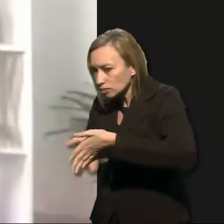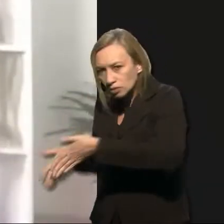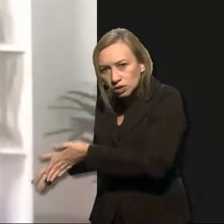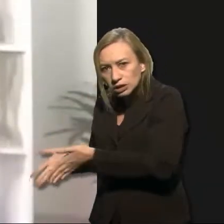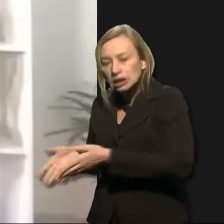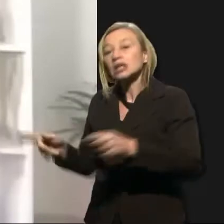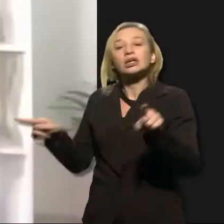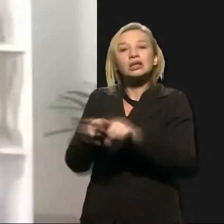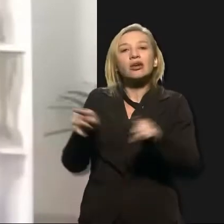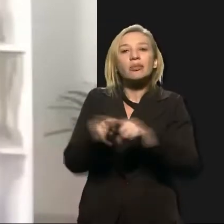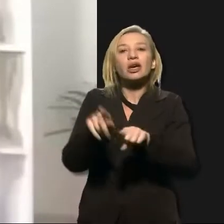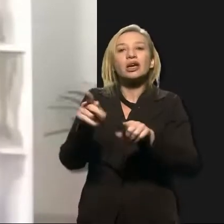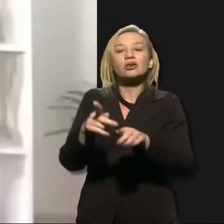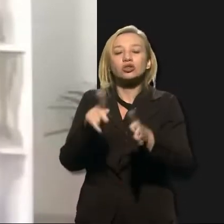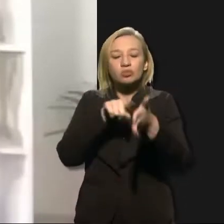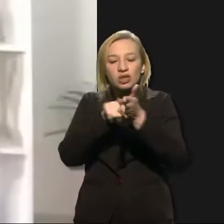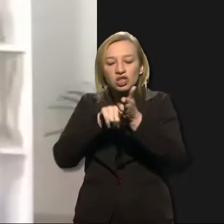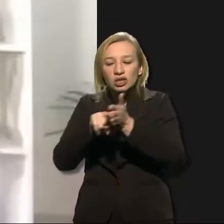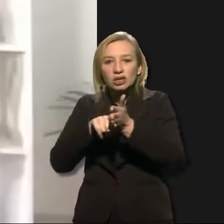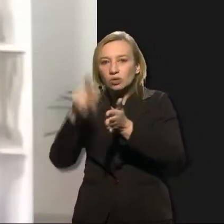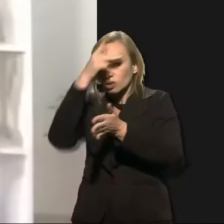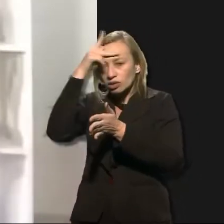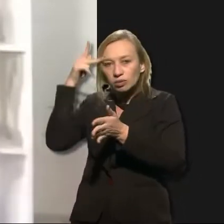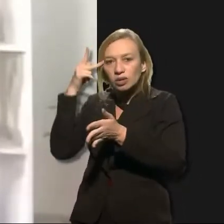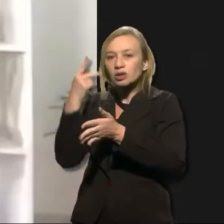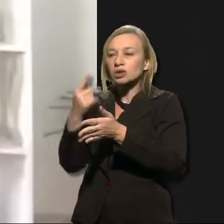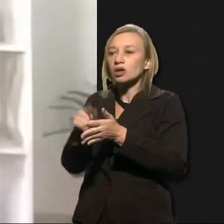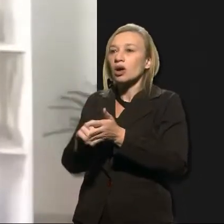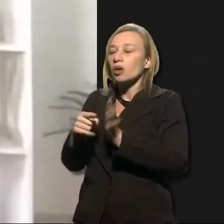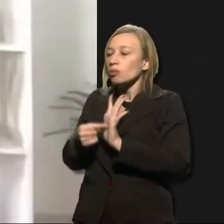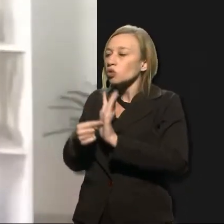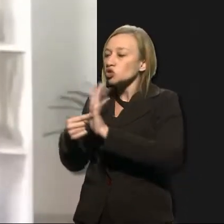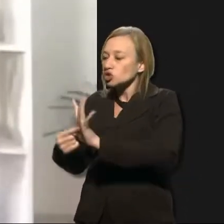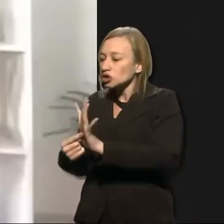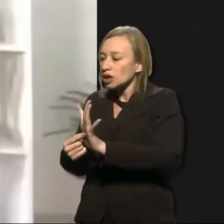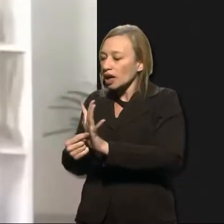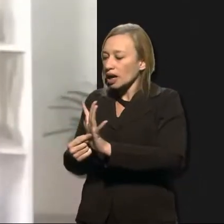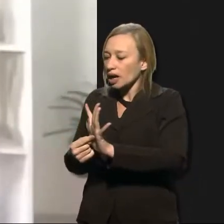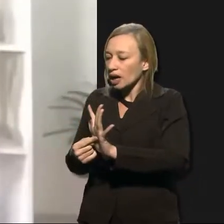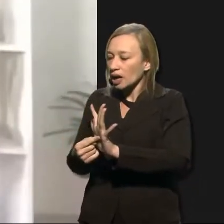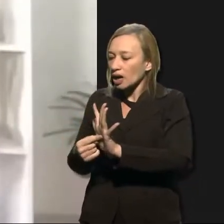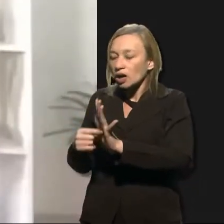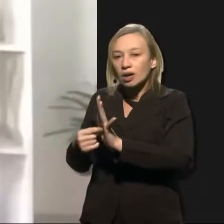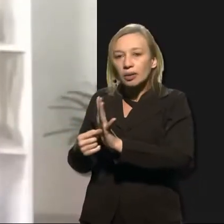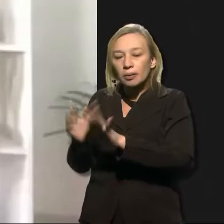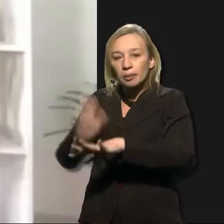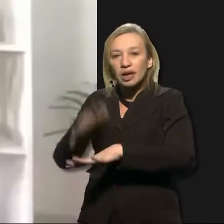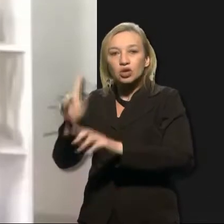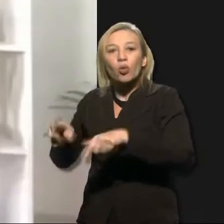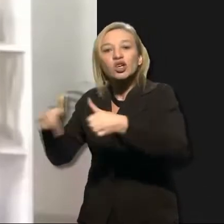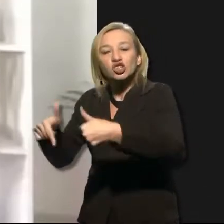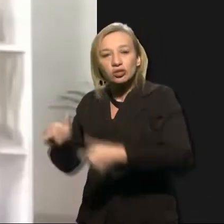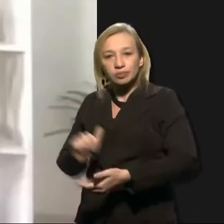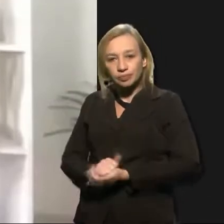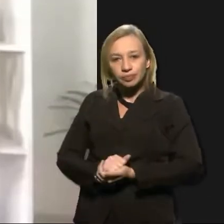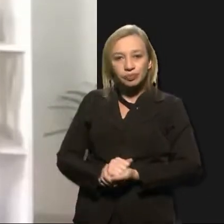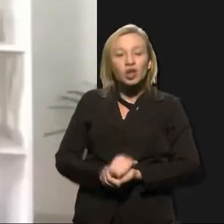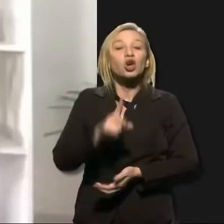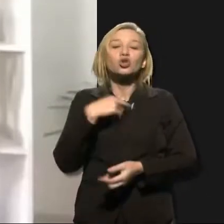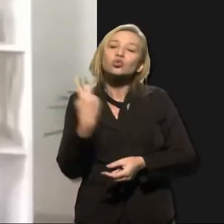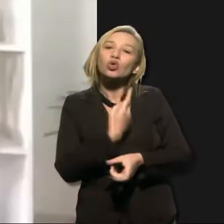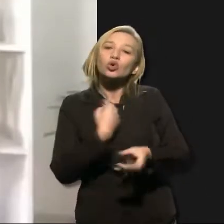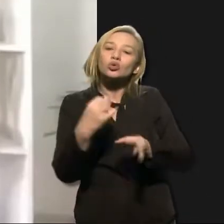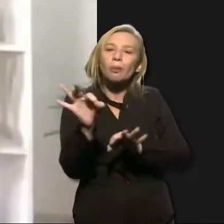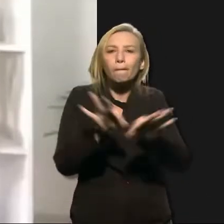pontuar quais caminhos seguir, e os pesquisadores que também puderam dar um grau de tecnicidade nas